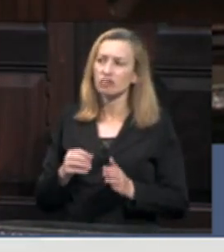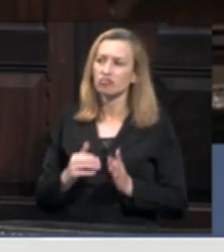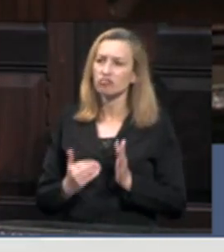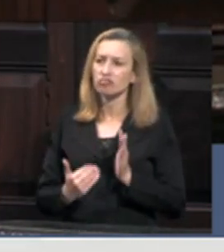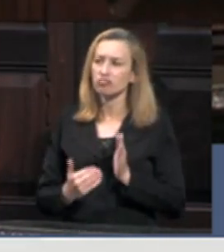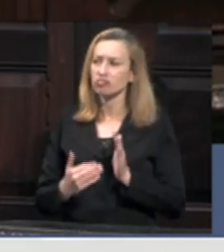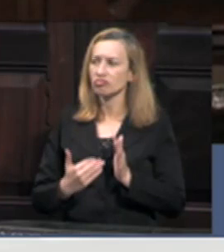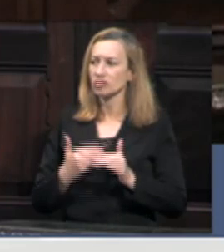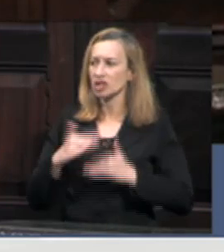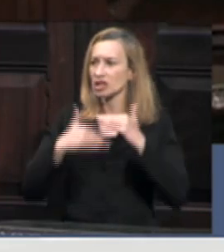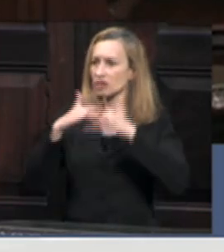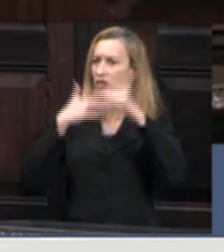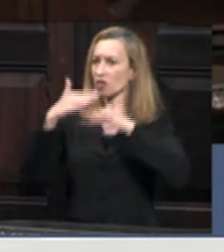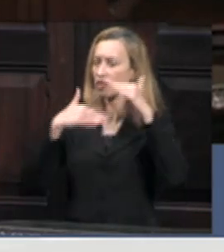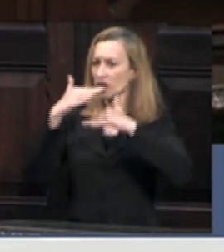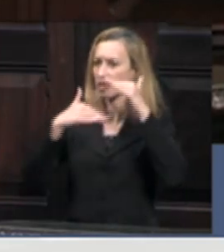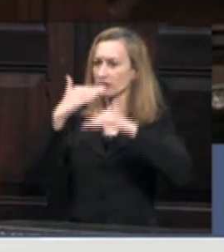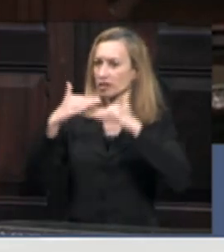ano?